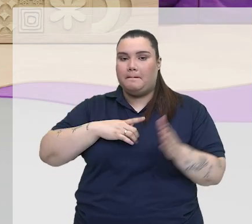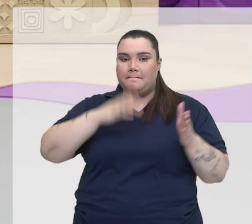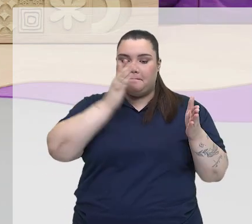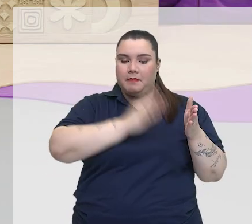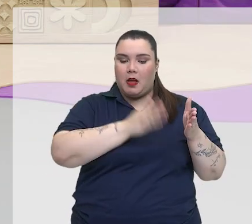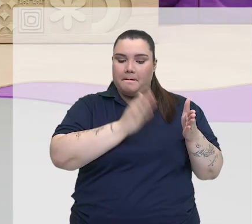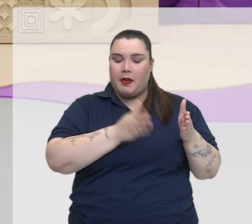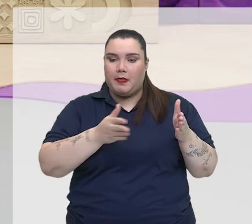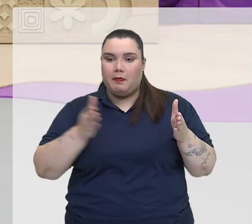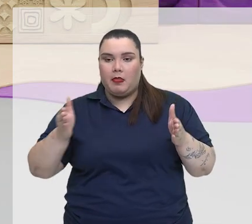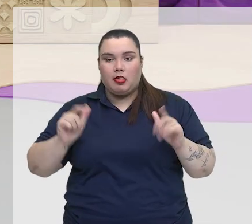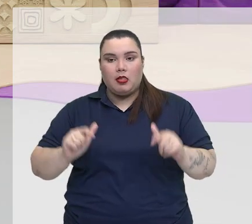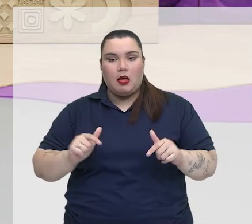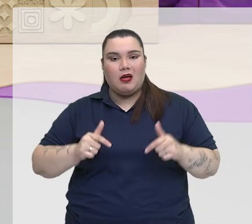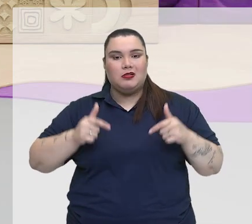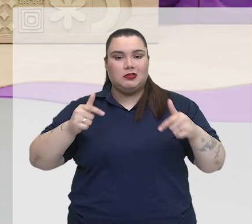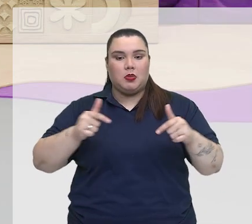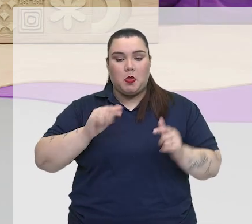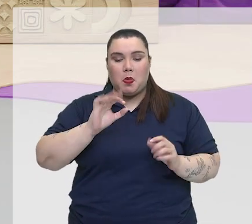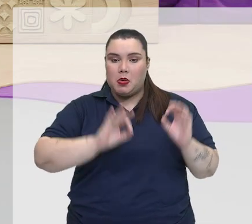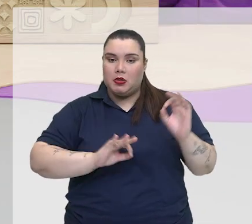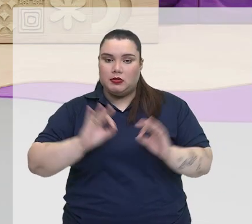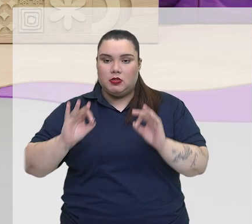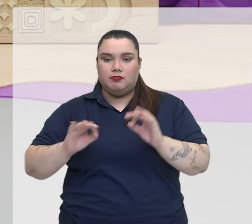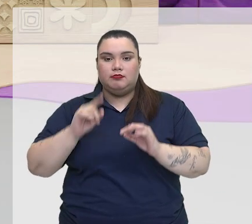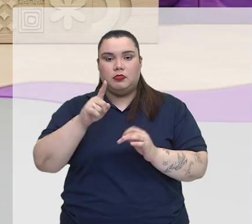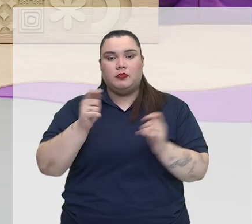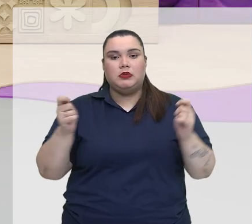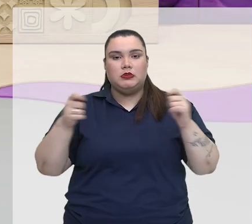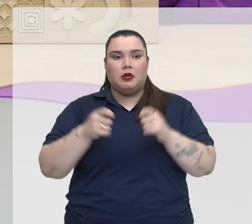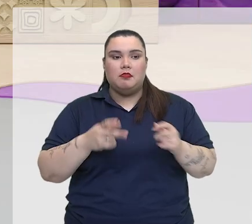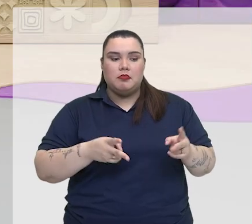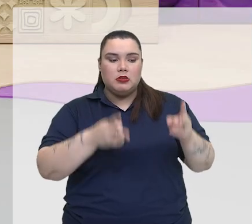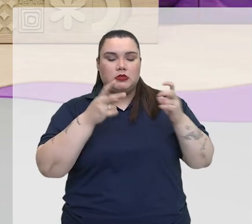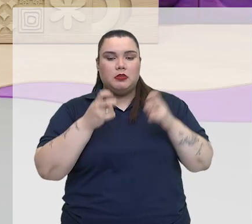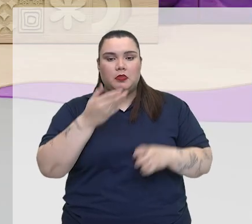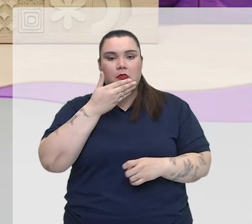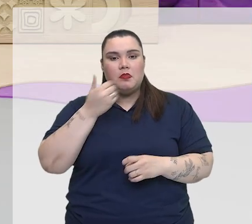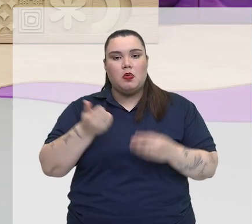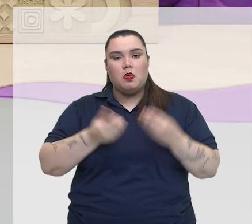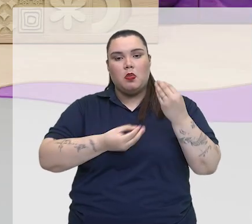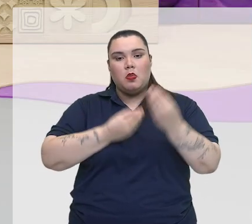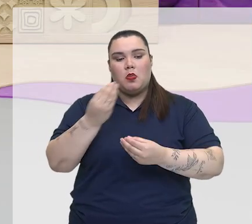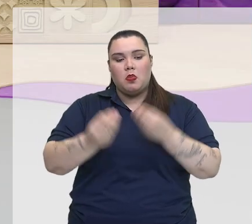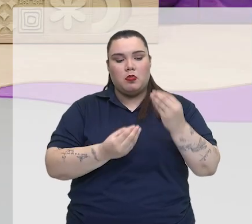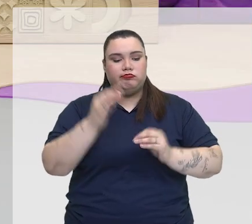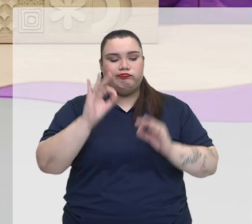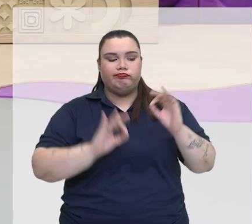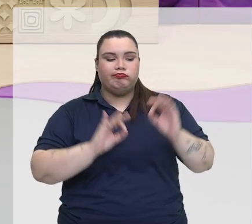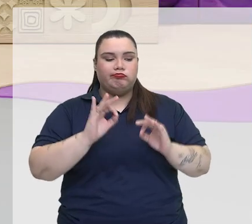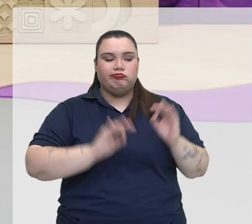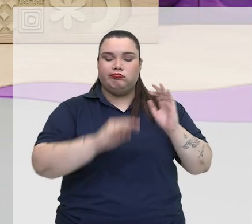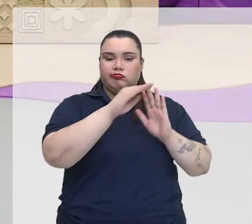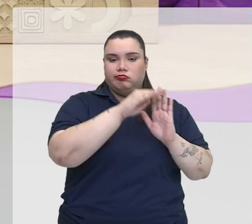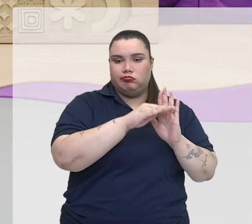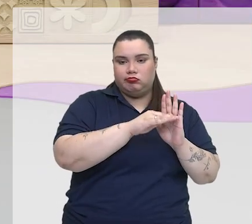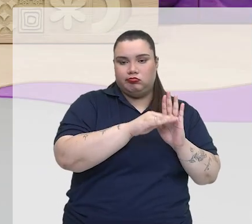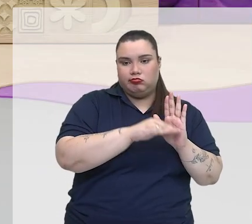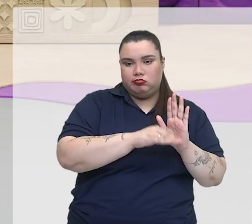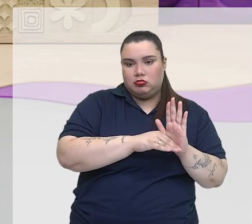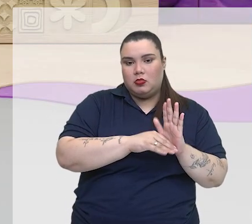as etapas da tarefa em ordem, você consegue visualizar melhor o que precisa